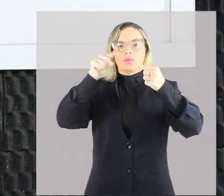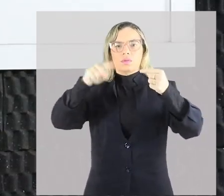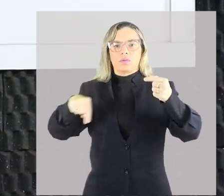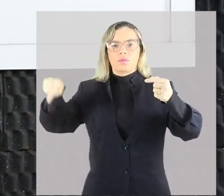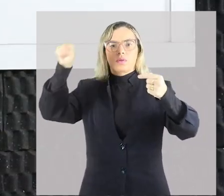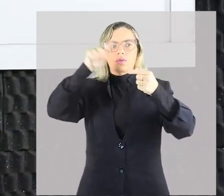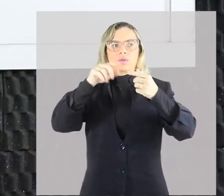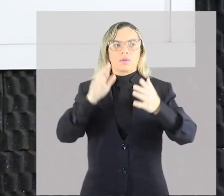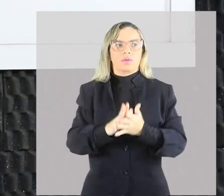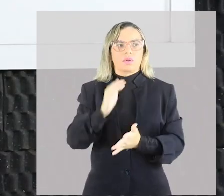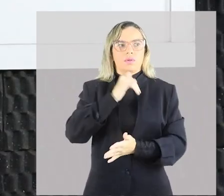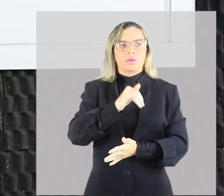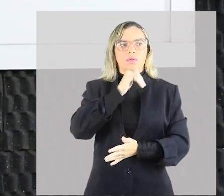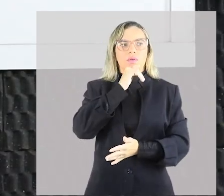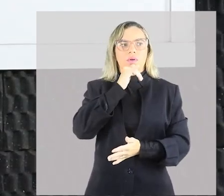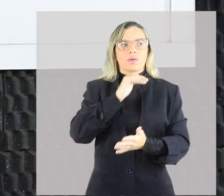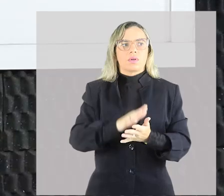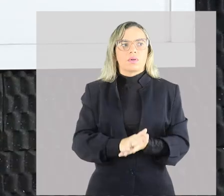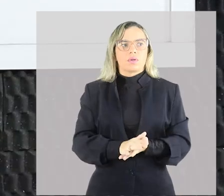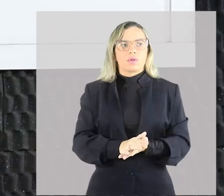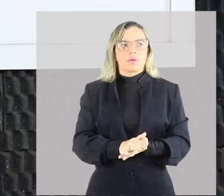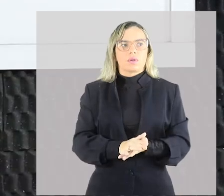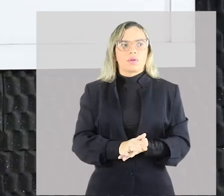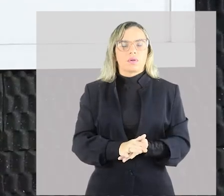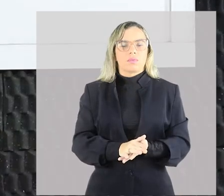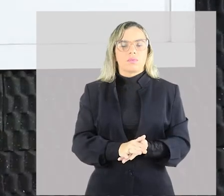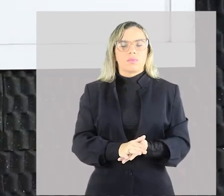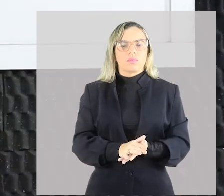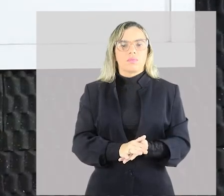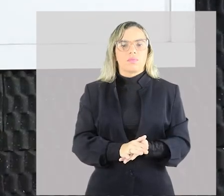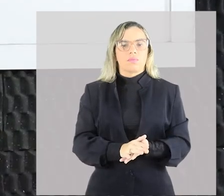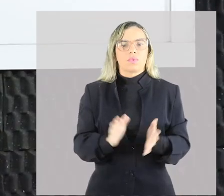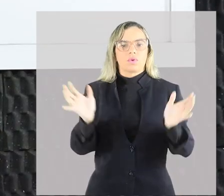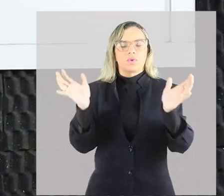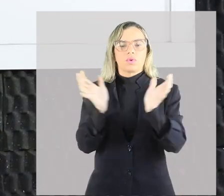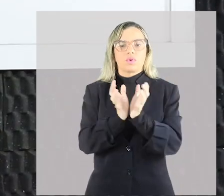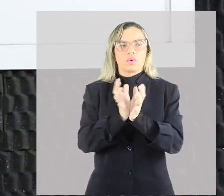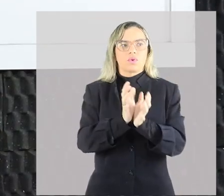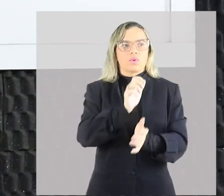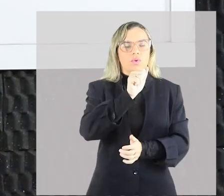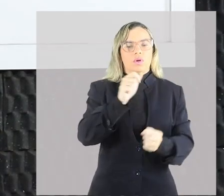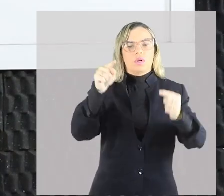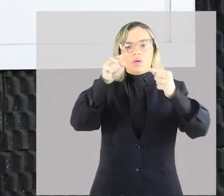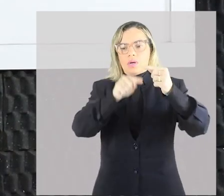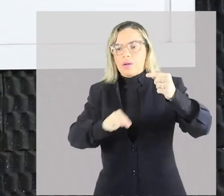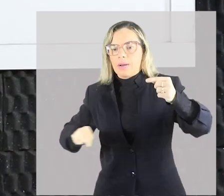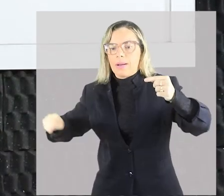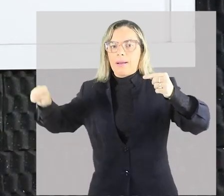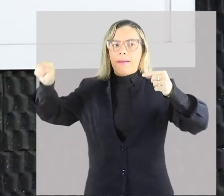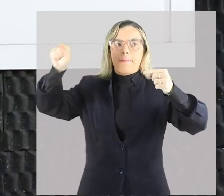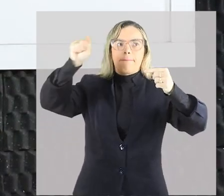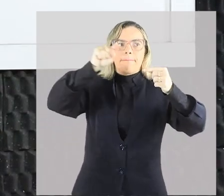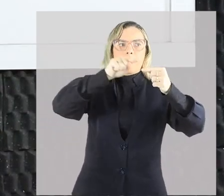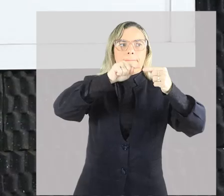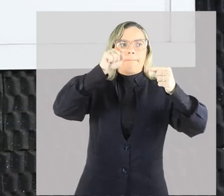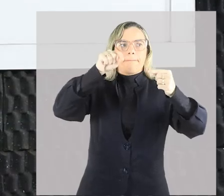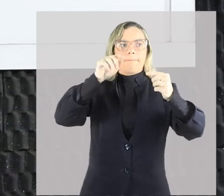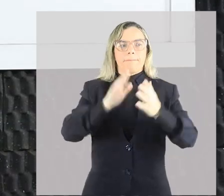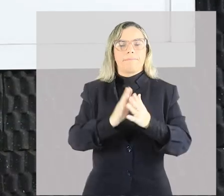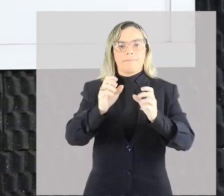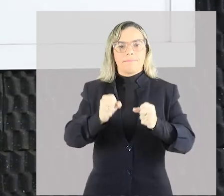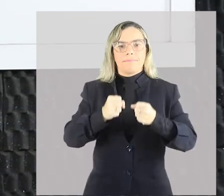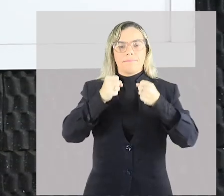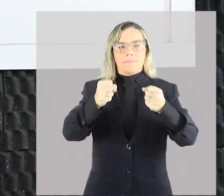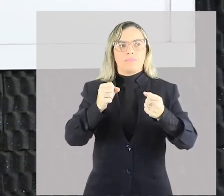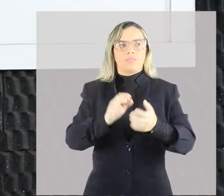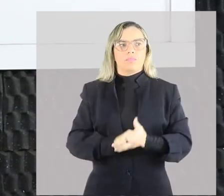professor, beleza, vou dizer que esse conjunto A, formado aqui, ó, aí eu posso colocar aqui dentro aqui os